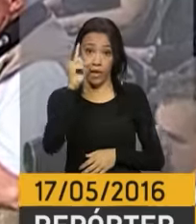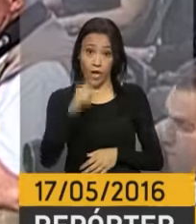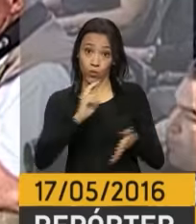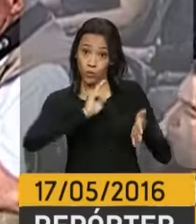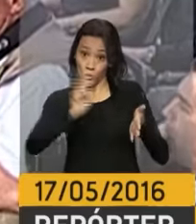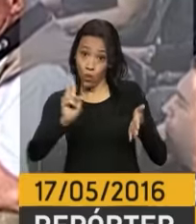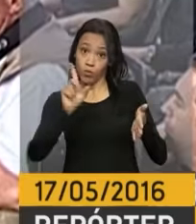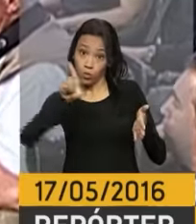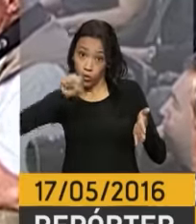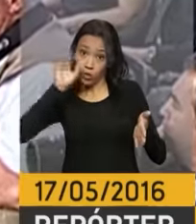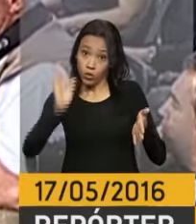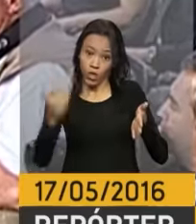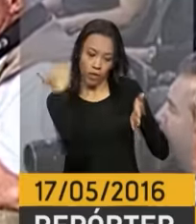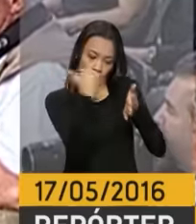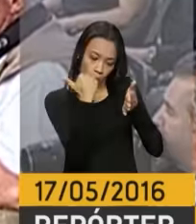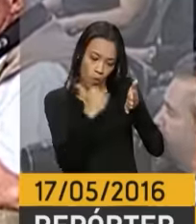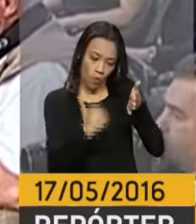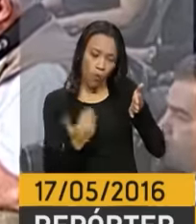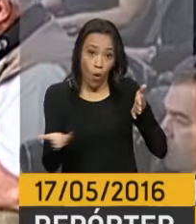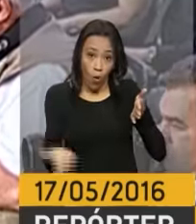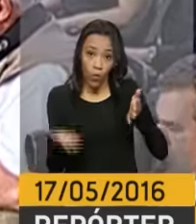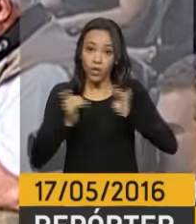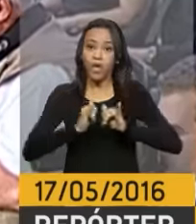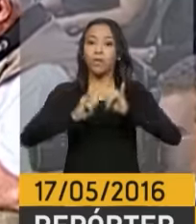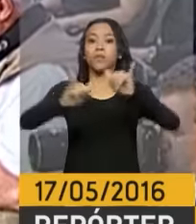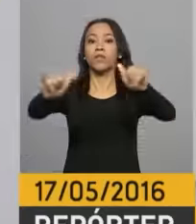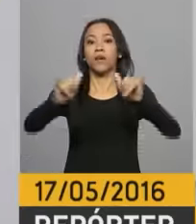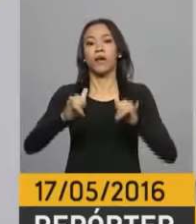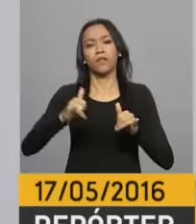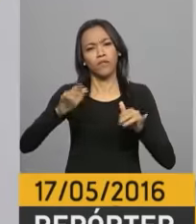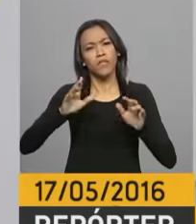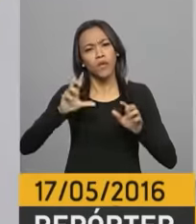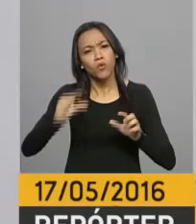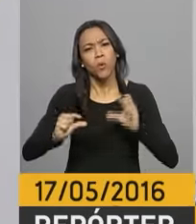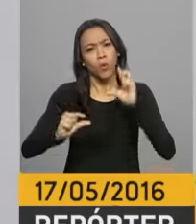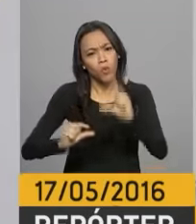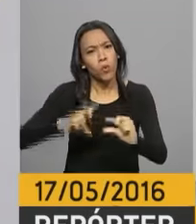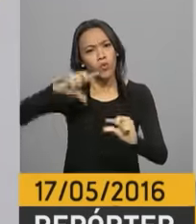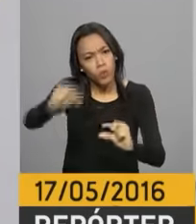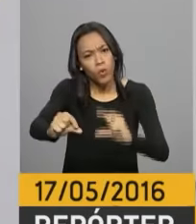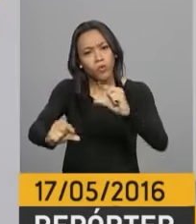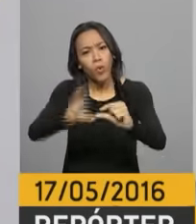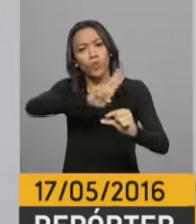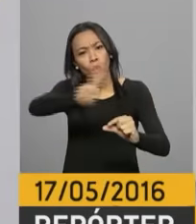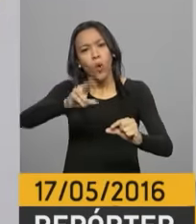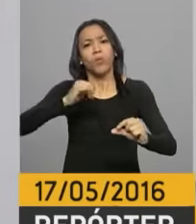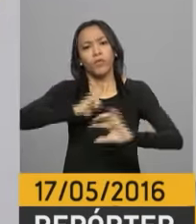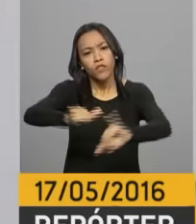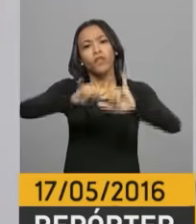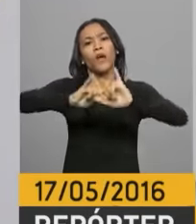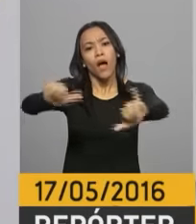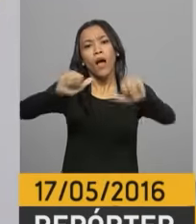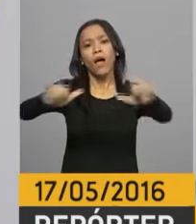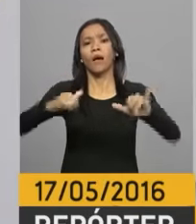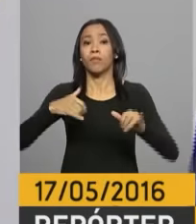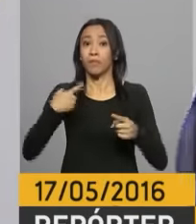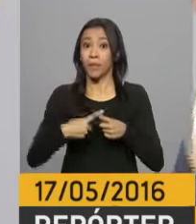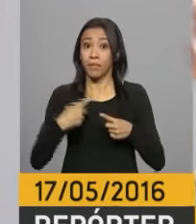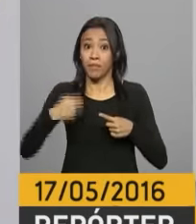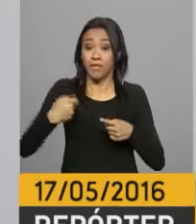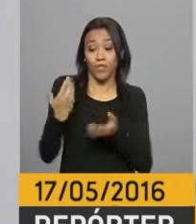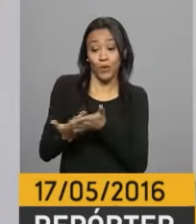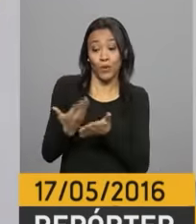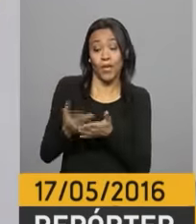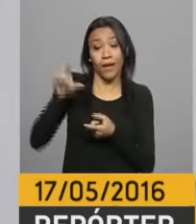nomes estão sendo anunciados gradualmente, na medida em que eu vou tendo tempo de estudar cada área,